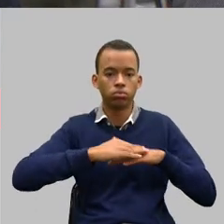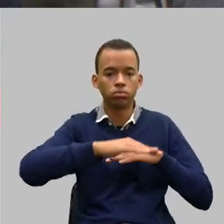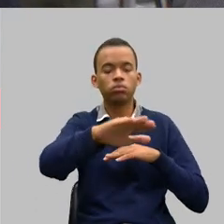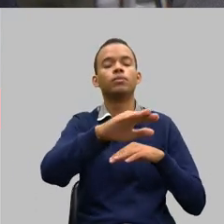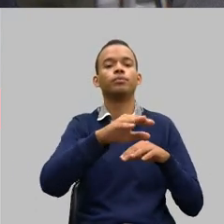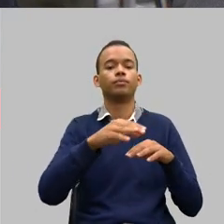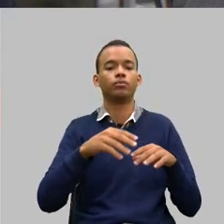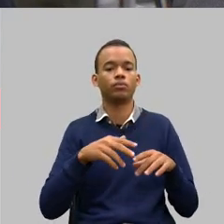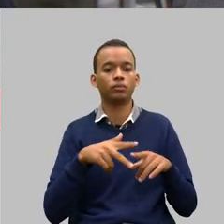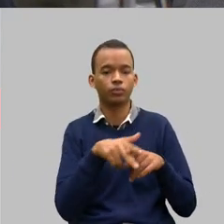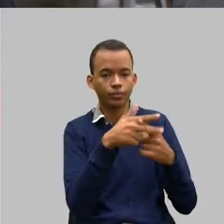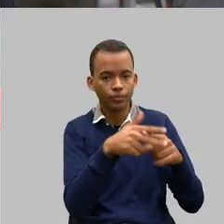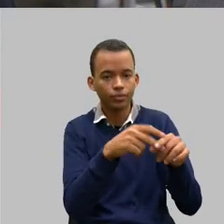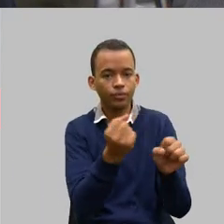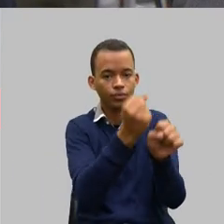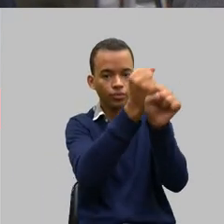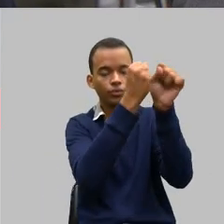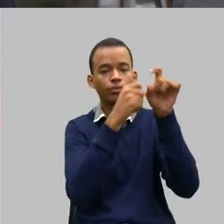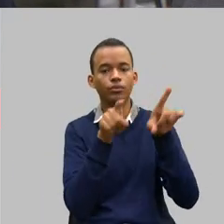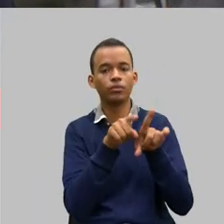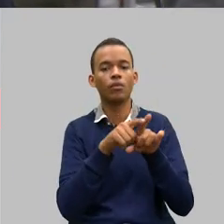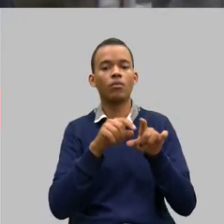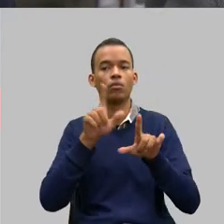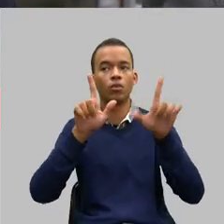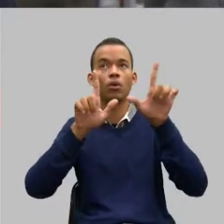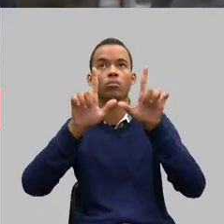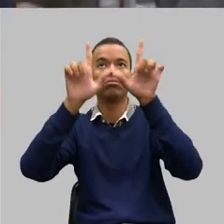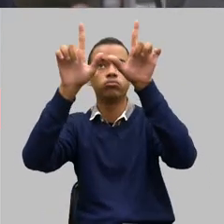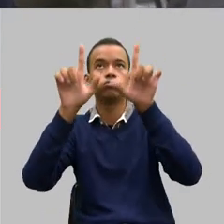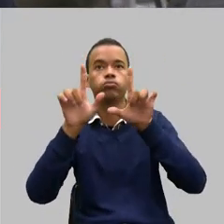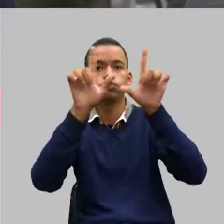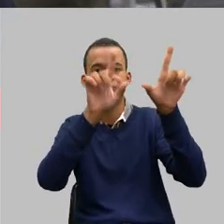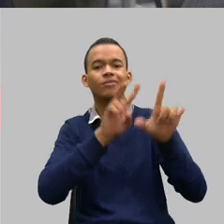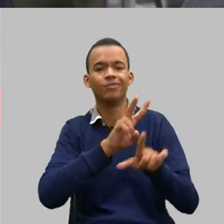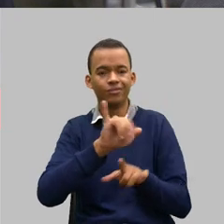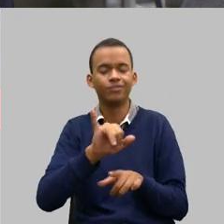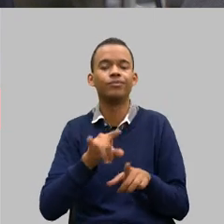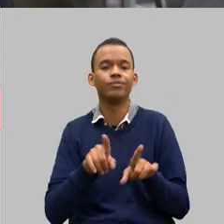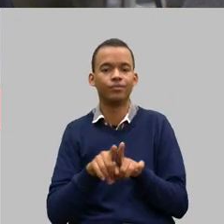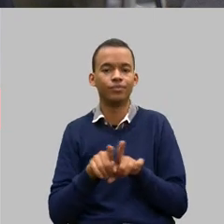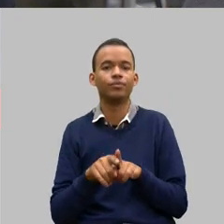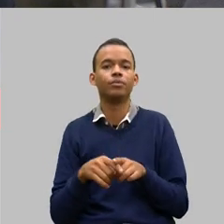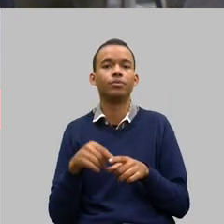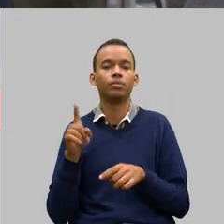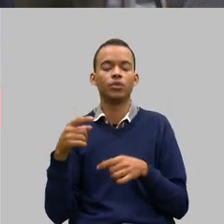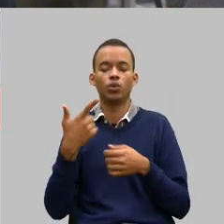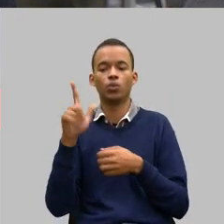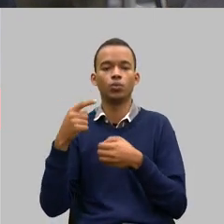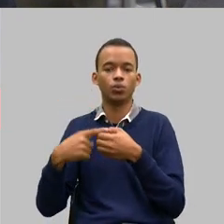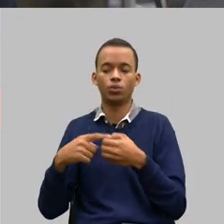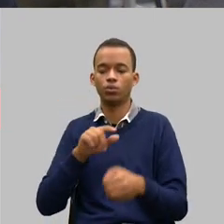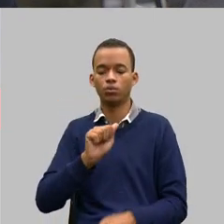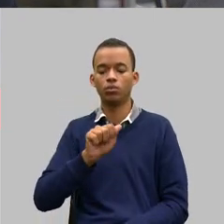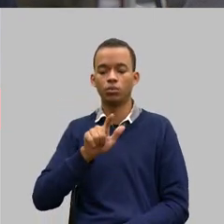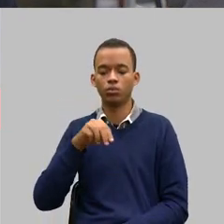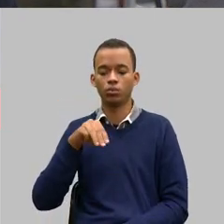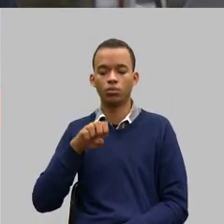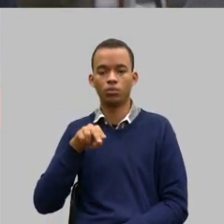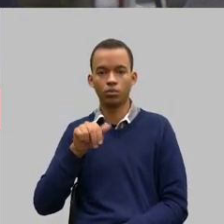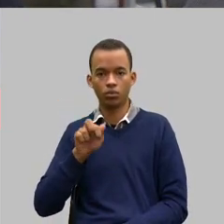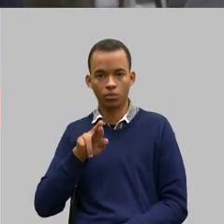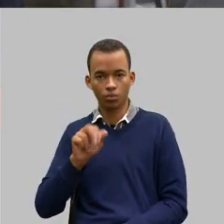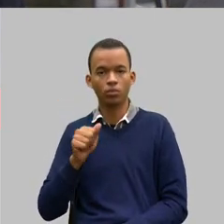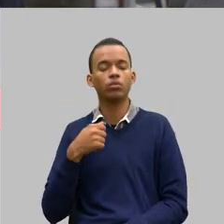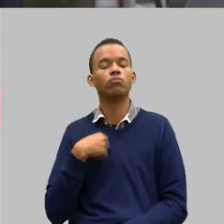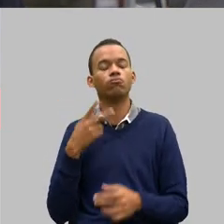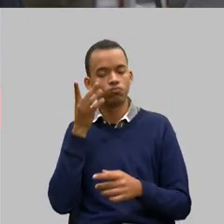e as obras começam agora no princípio de agosto Projeto Pedra Azul homenara né Eu já tive lá falando nso